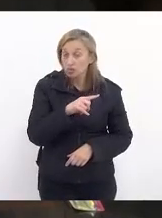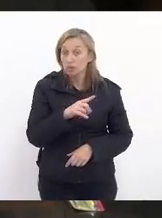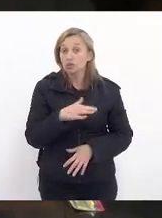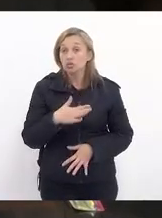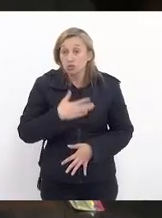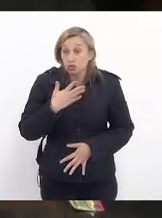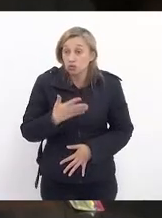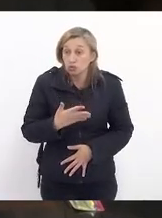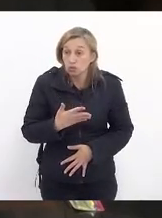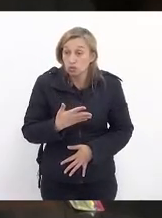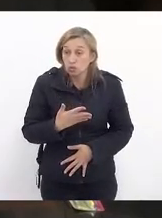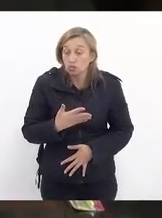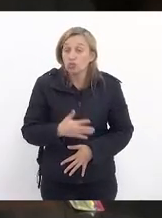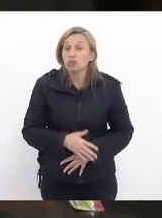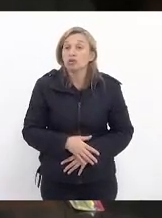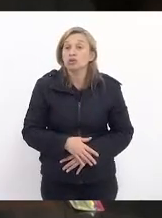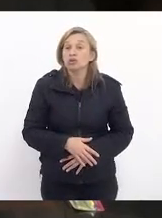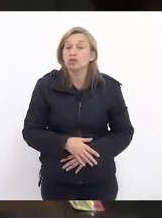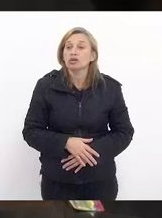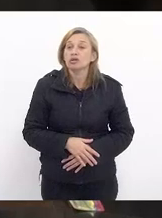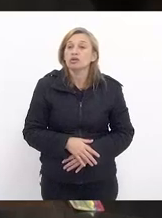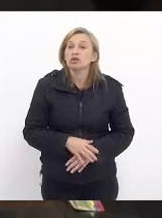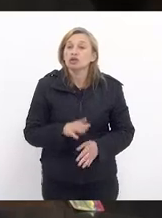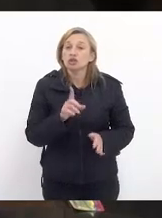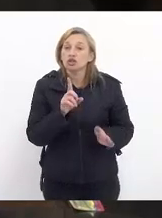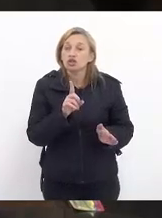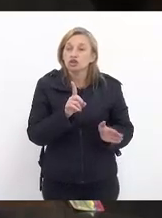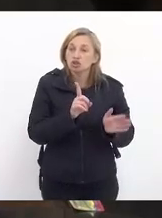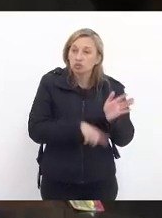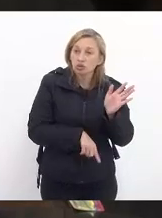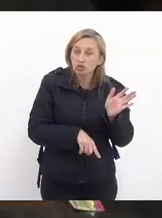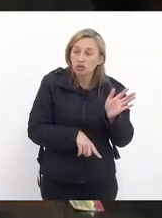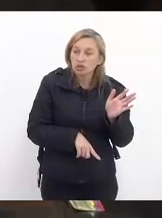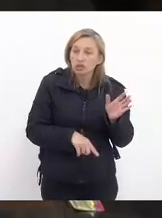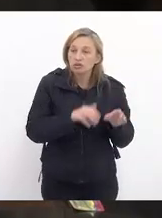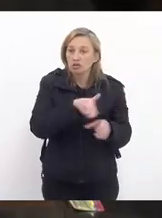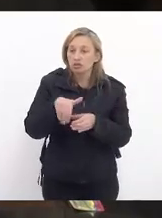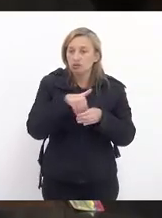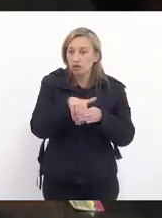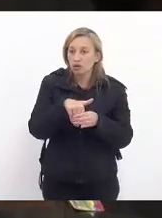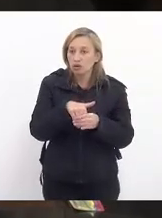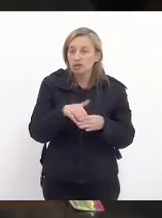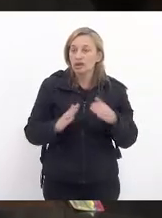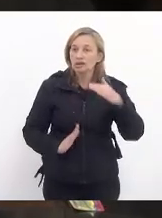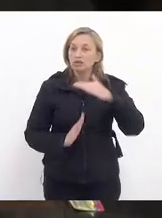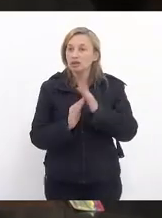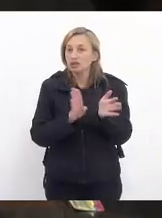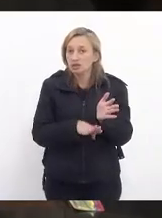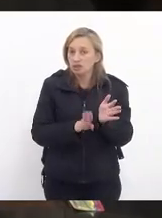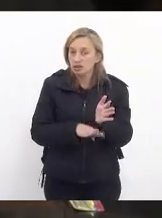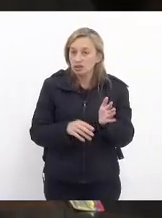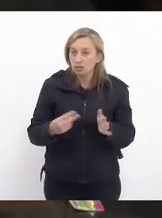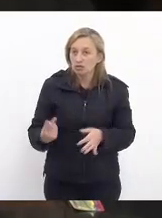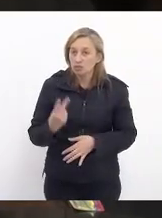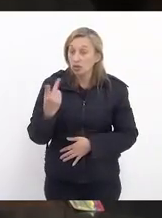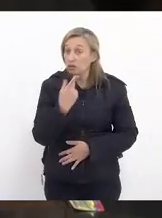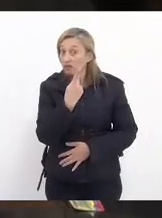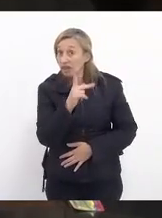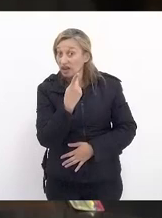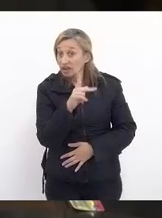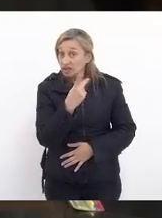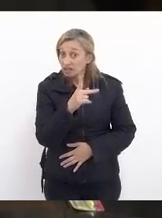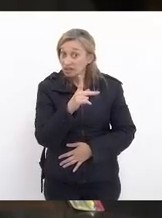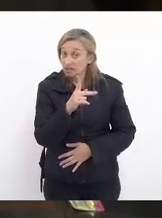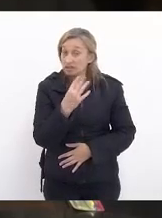do susto na hora do susto' com a queda vertiginosa nas pesquisas de intenção de votos até o teto de gastos valor deles